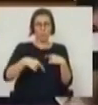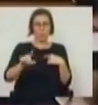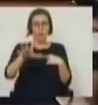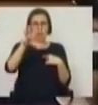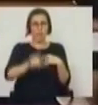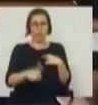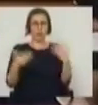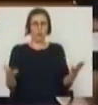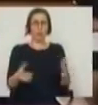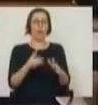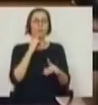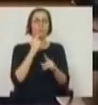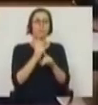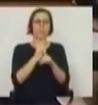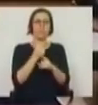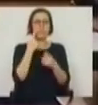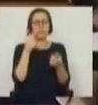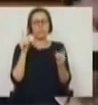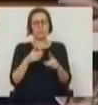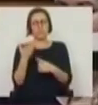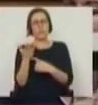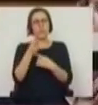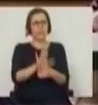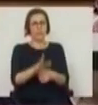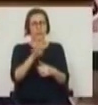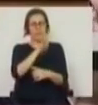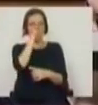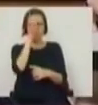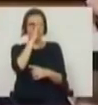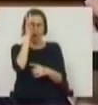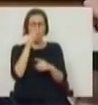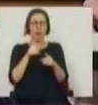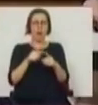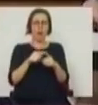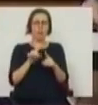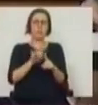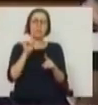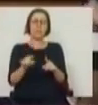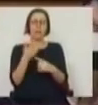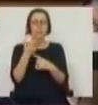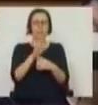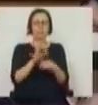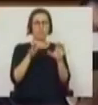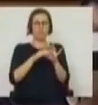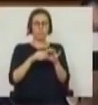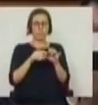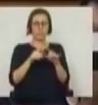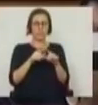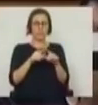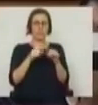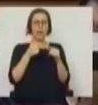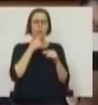Grande Lisboa. Podíamos também repetir este exemplo para Braga, também, no caso, as deslocações